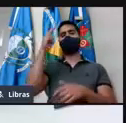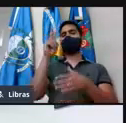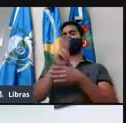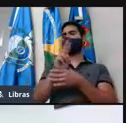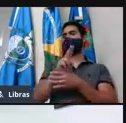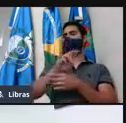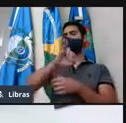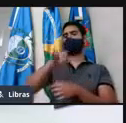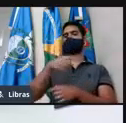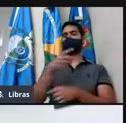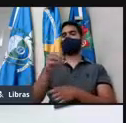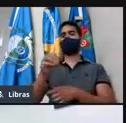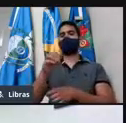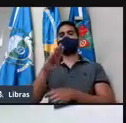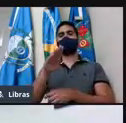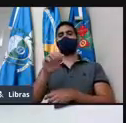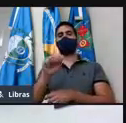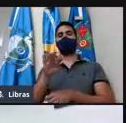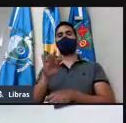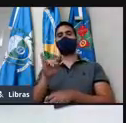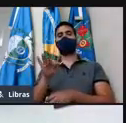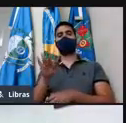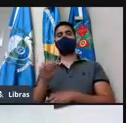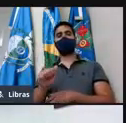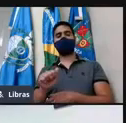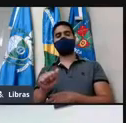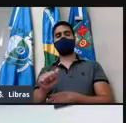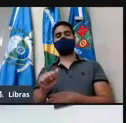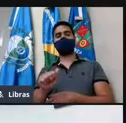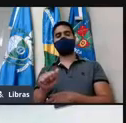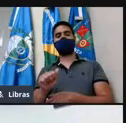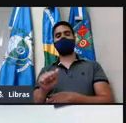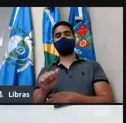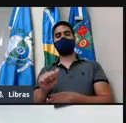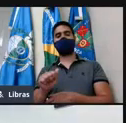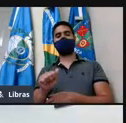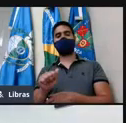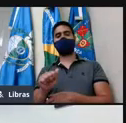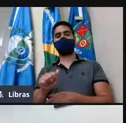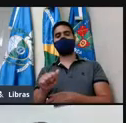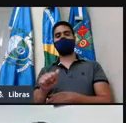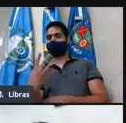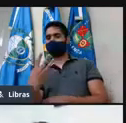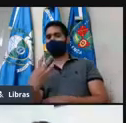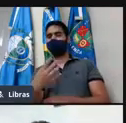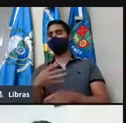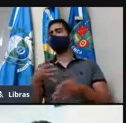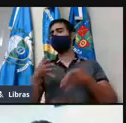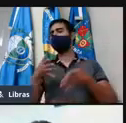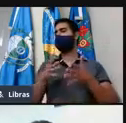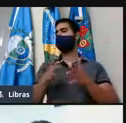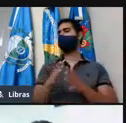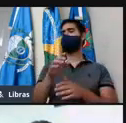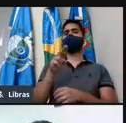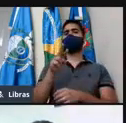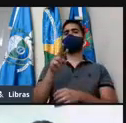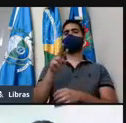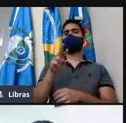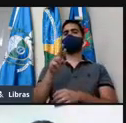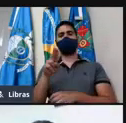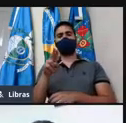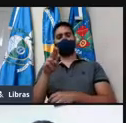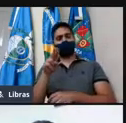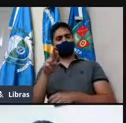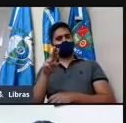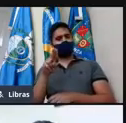João Batista Anjos Neves, conforme artigo 164. Nascido da cidade de Urucá, Amazonas, há